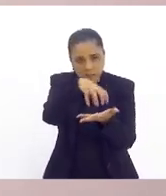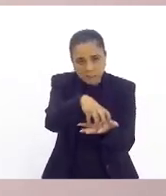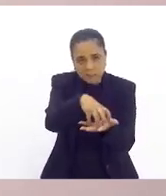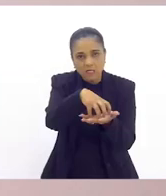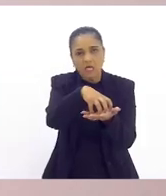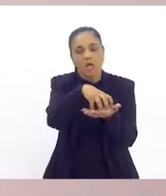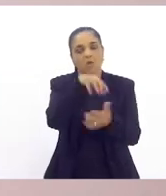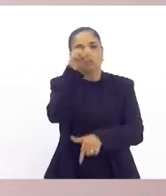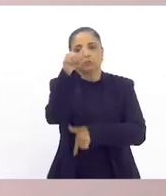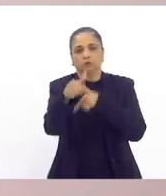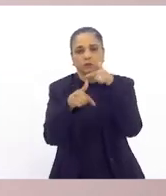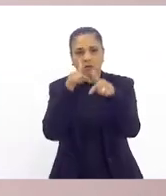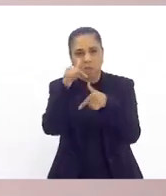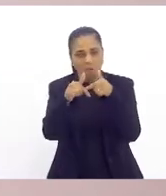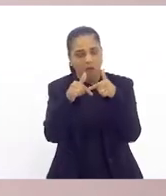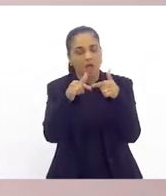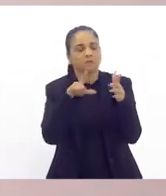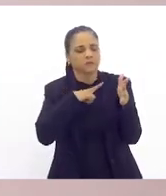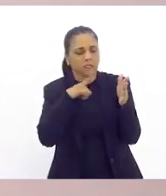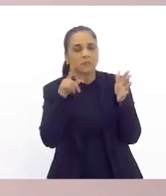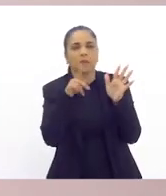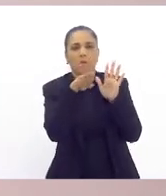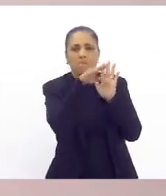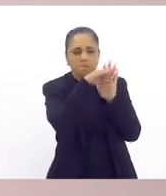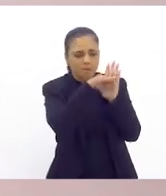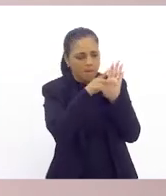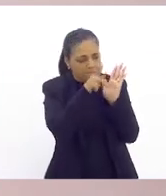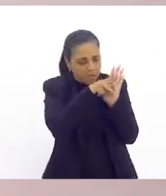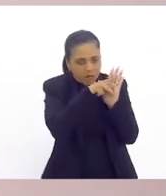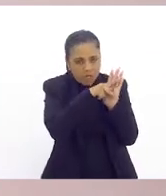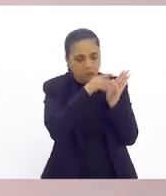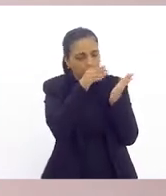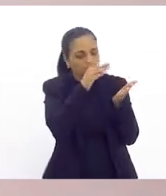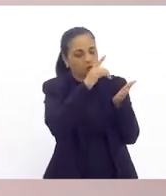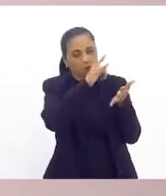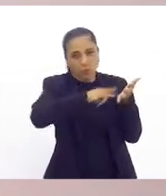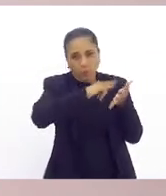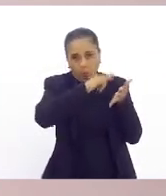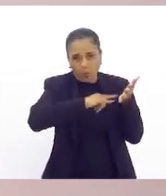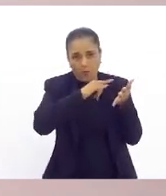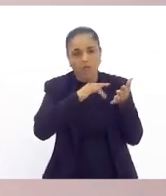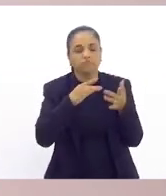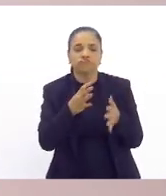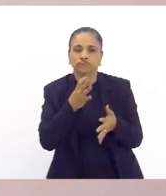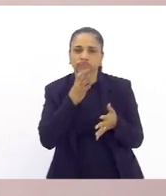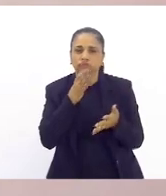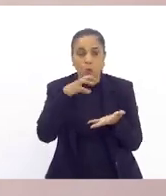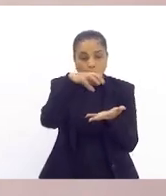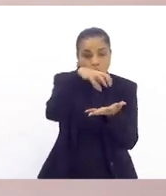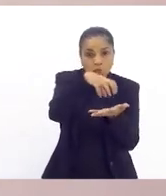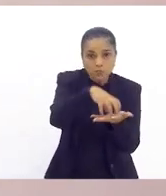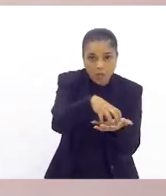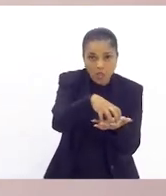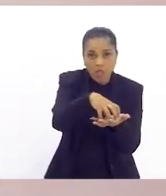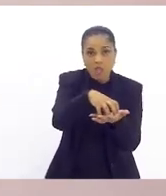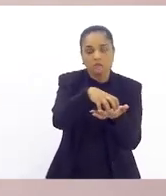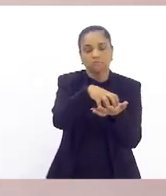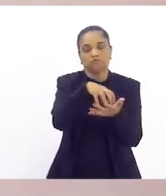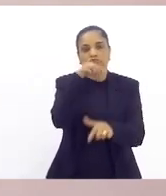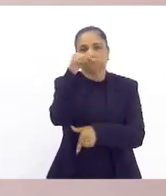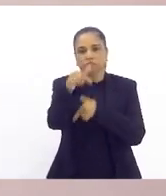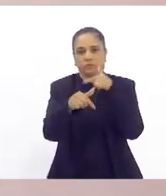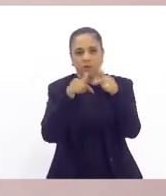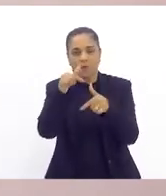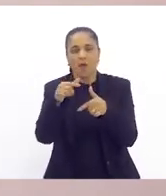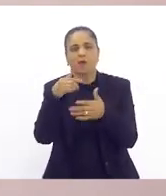além do plano no papel né então tem a oportunidade também de conhecer o nosso centro de operações recentemente o subsecretário